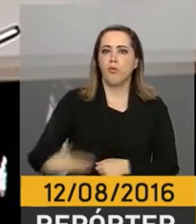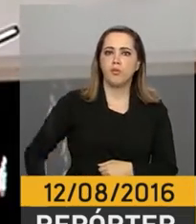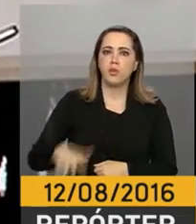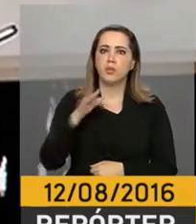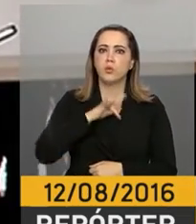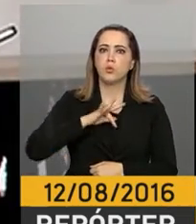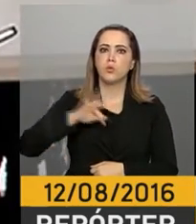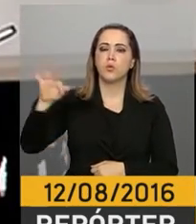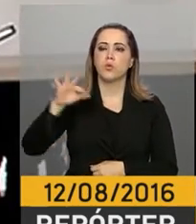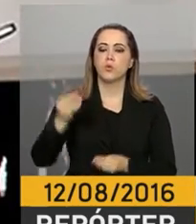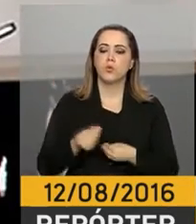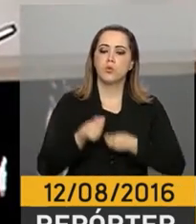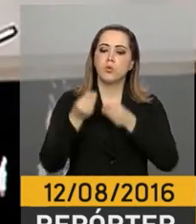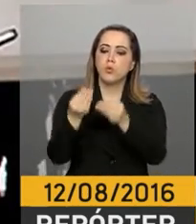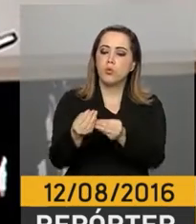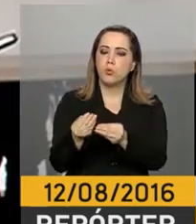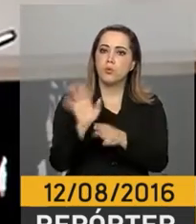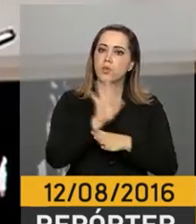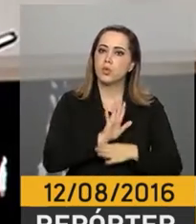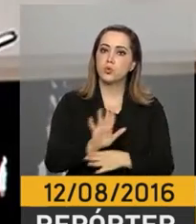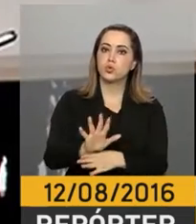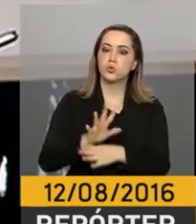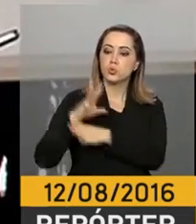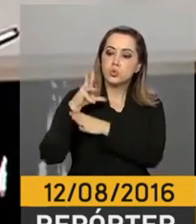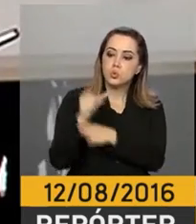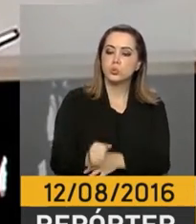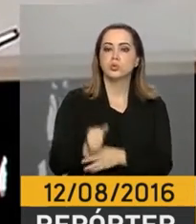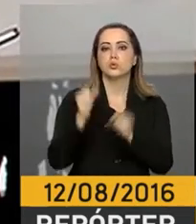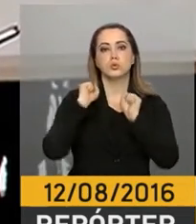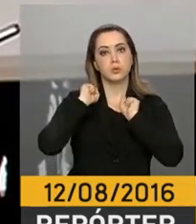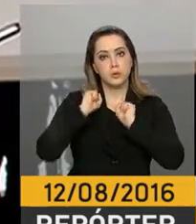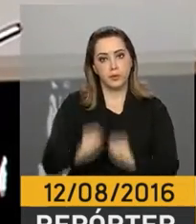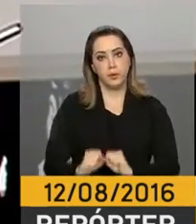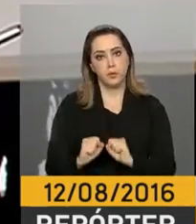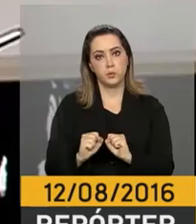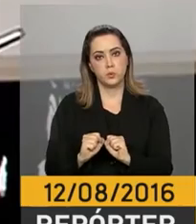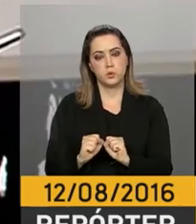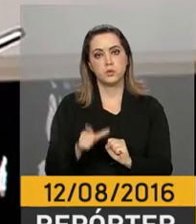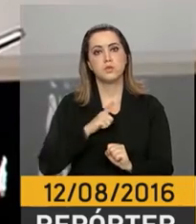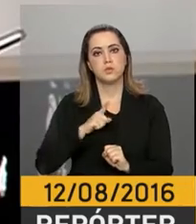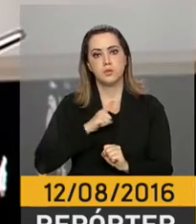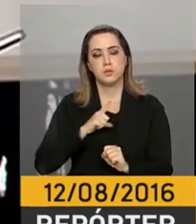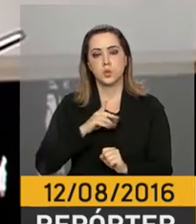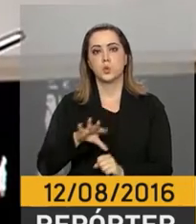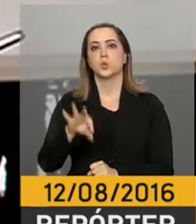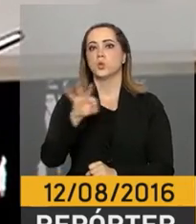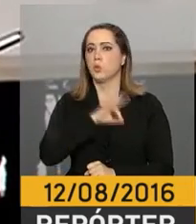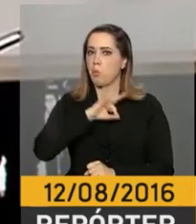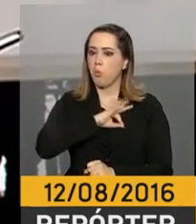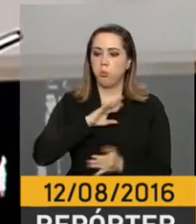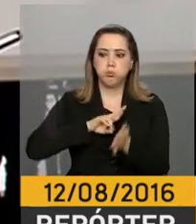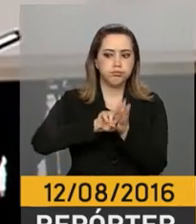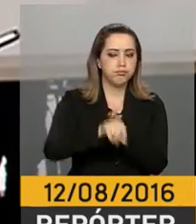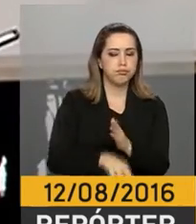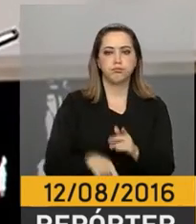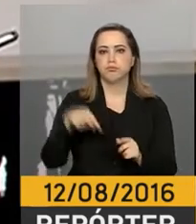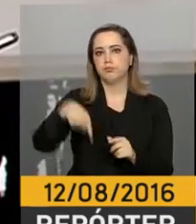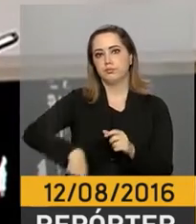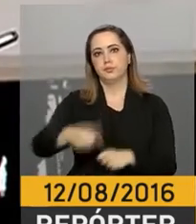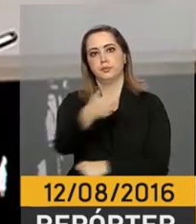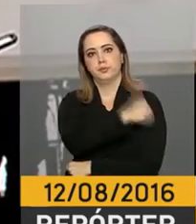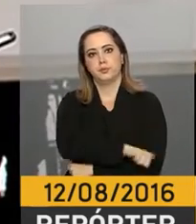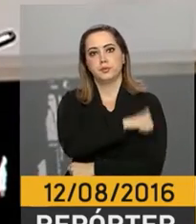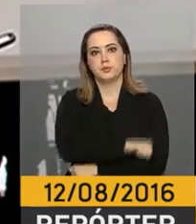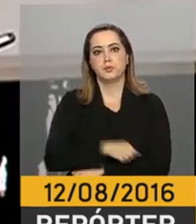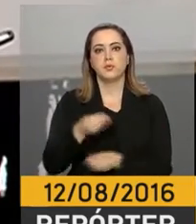na medida da necessidade, com todos os meios disponíveis, é por isso que existe tanta Força Armada distribuída no Rio de Janeiro, para que